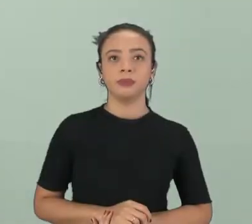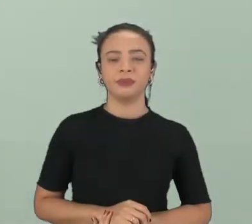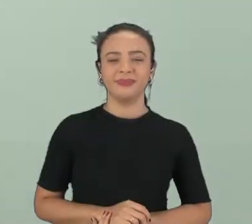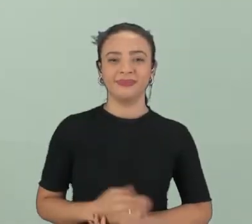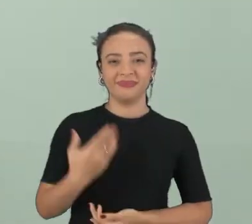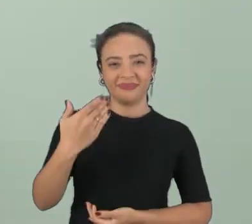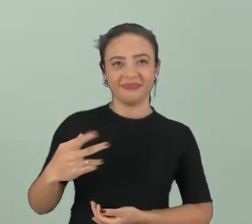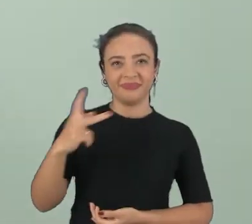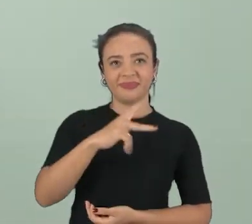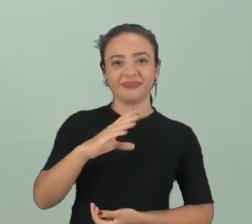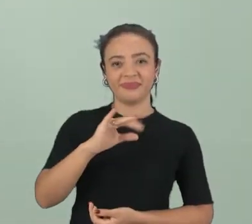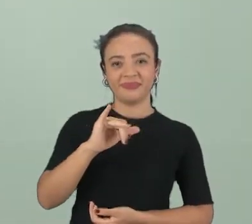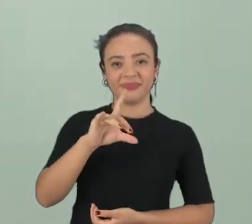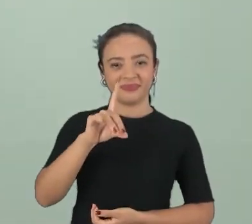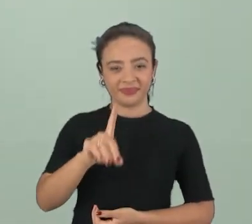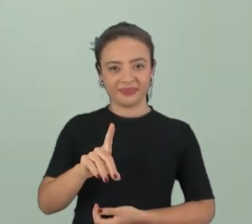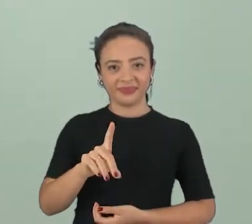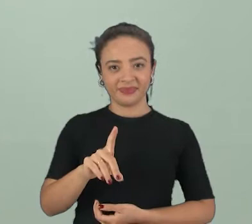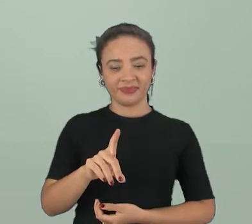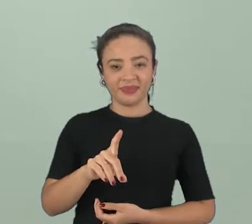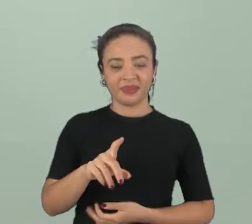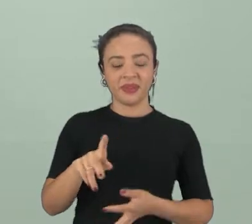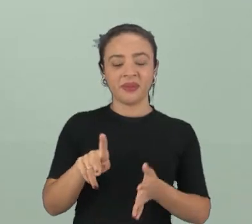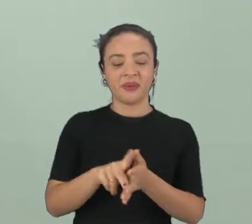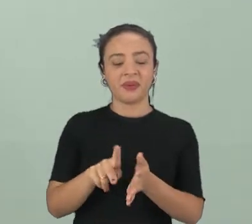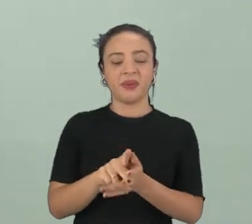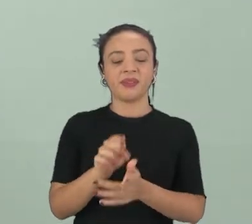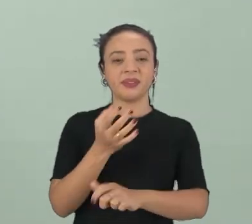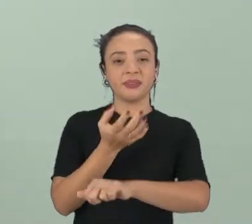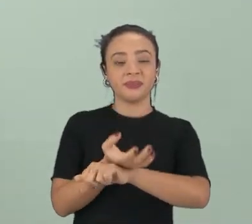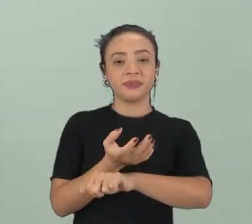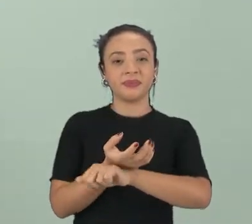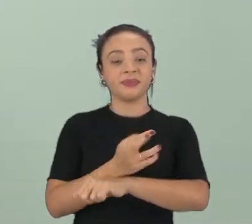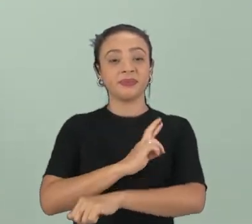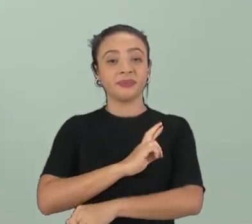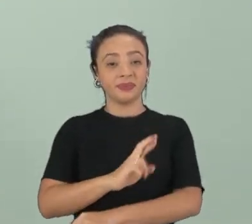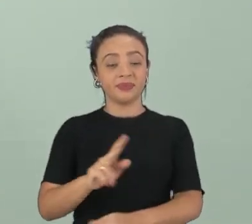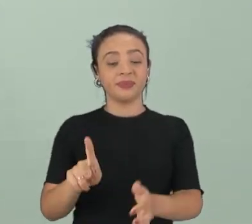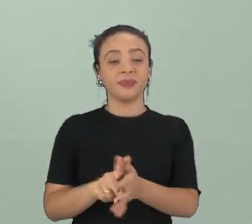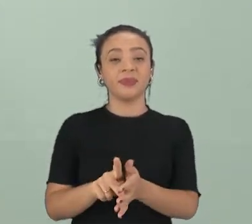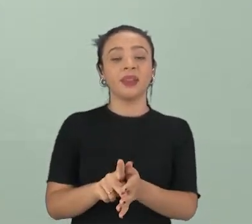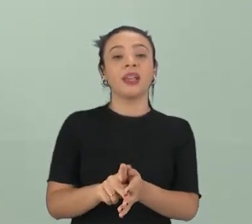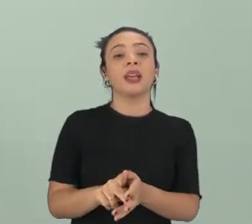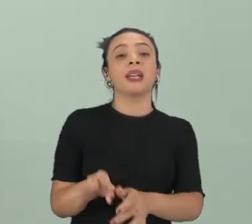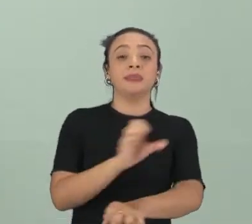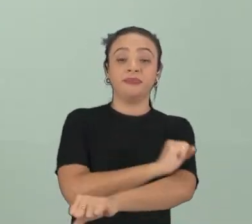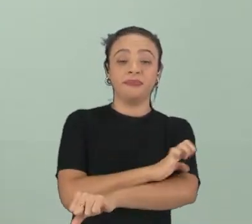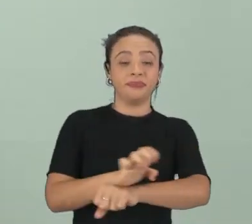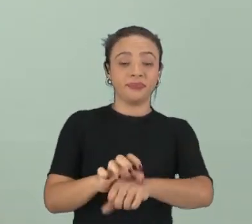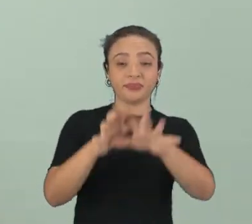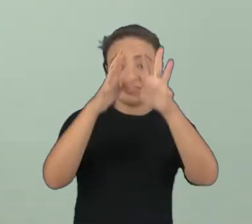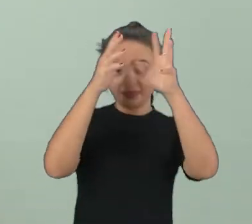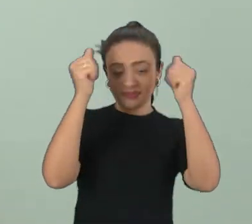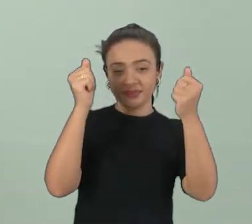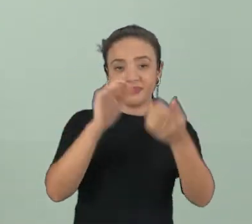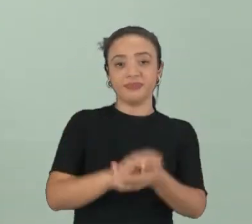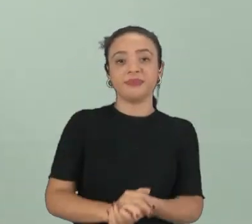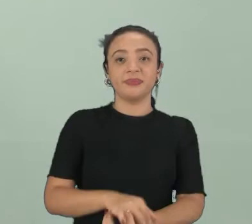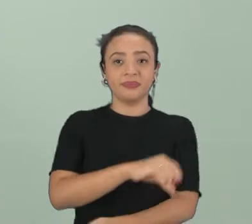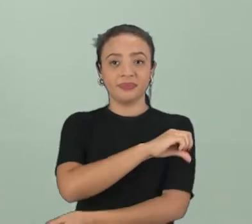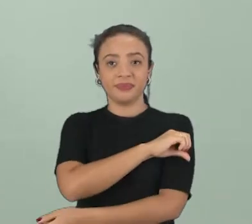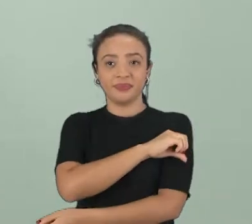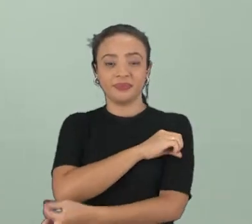o Professor Cid Mauro assessor de ensino religioso da Secretaria de Estado de Educação do Acre com o nono ano na